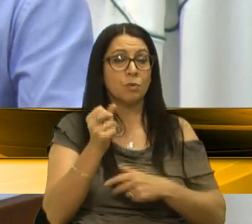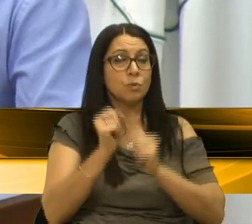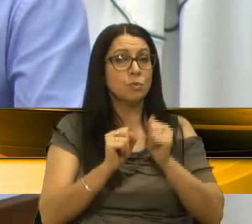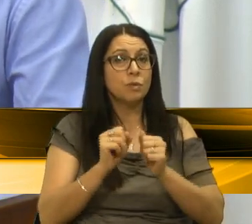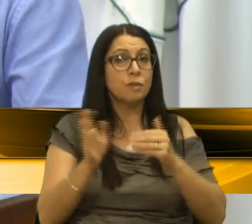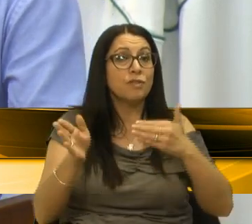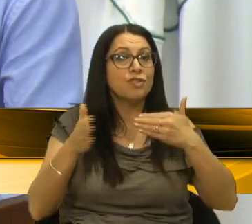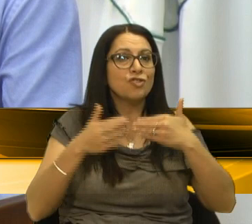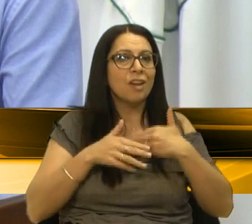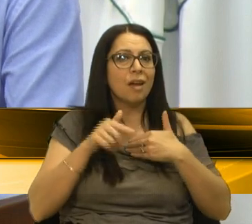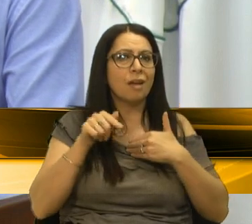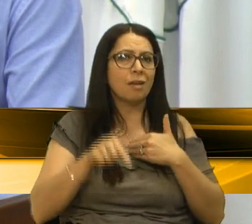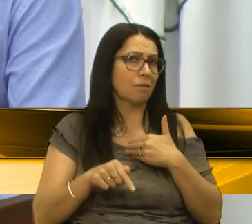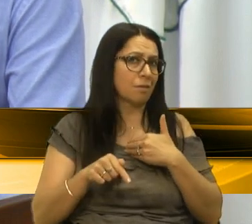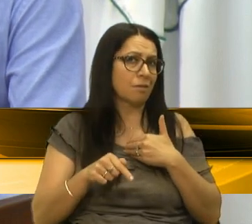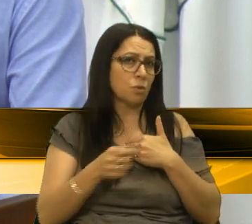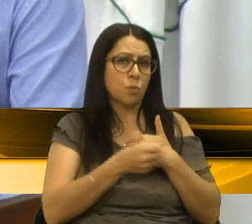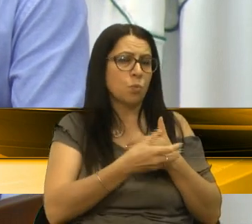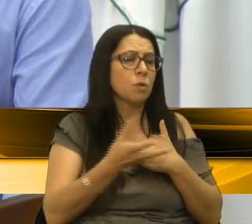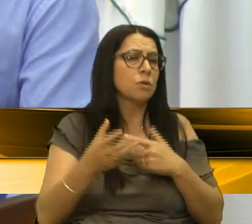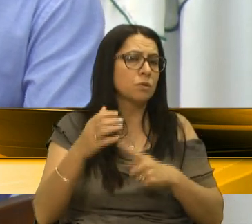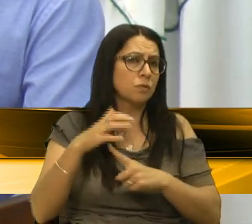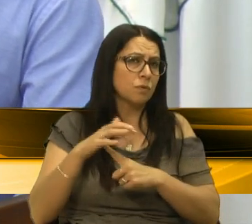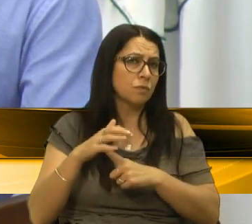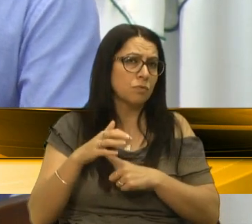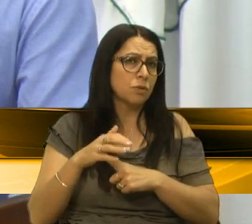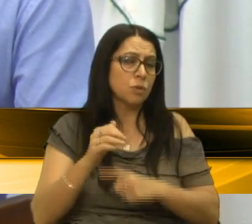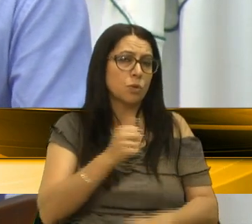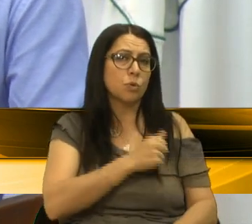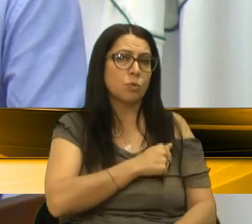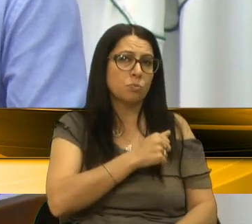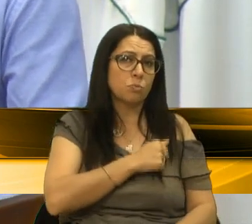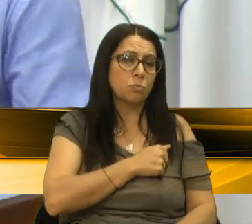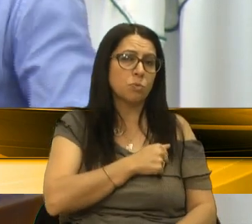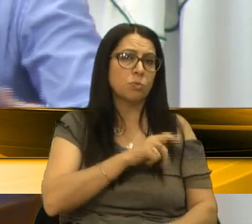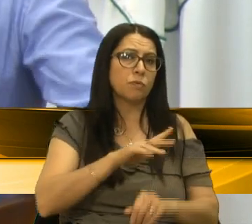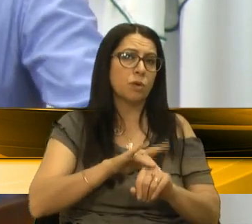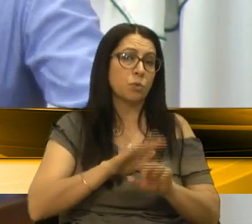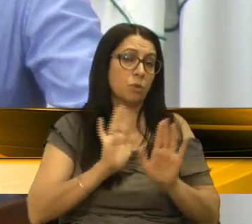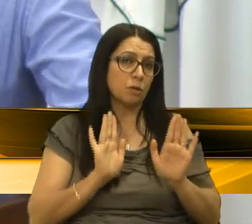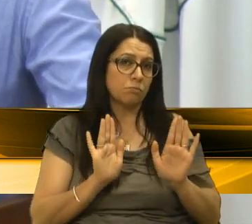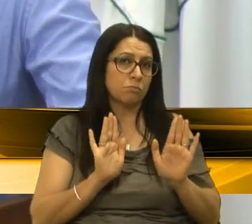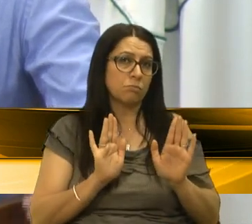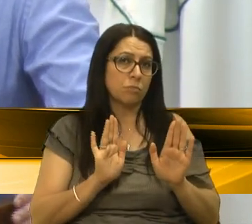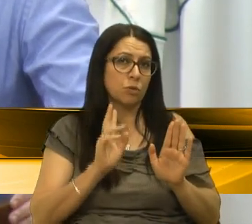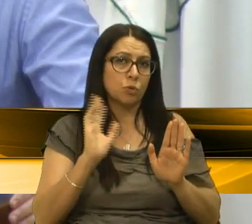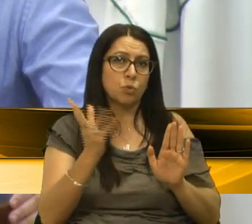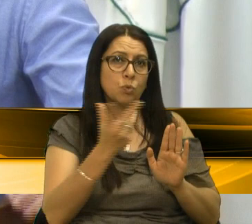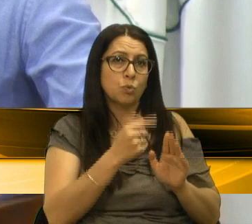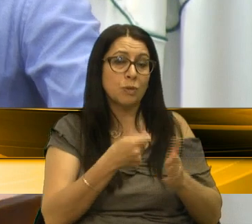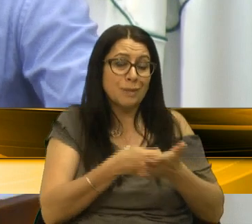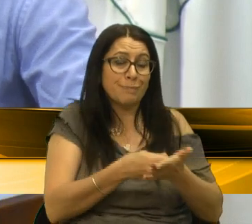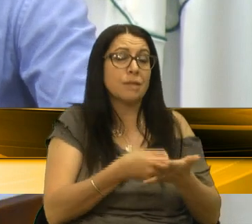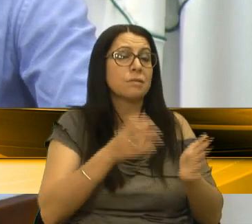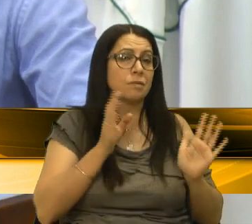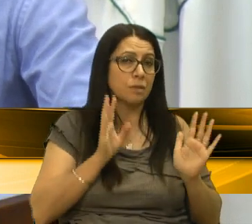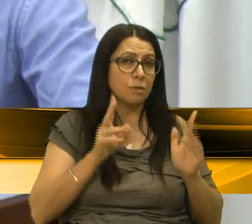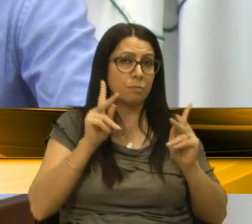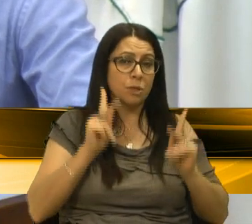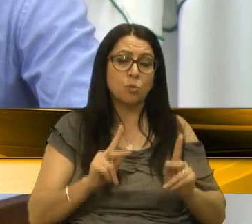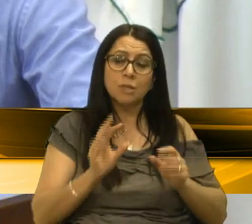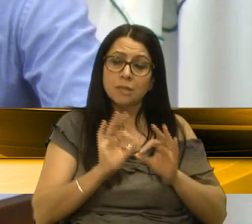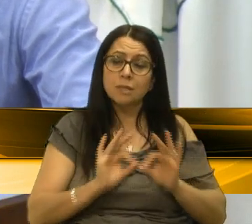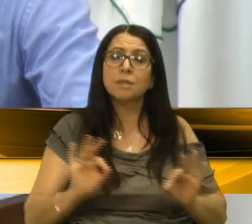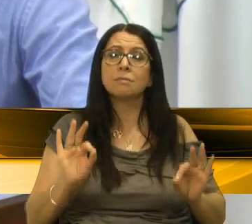nosso município? Quantos feirantes humildes ficaram doentes devido a toda essa pressão? Pessoas simples e